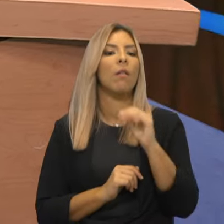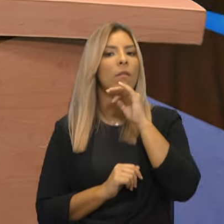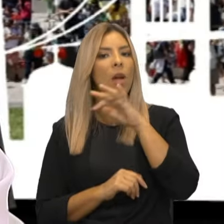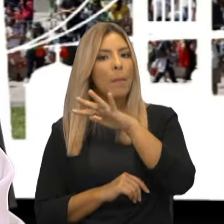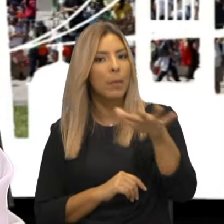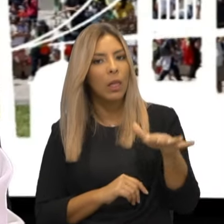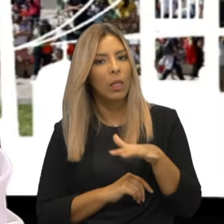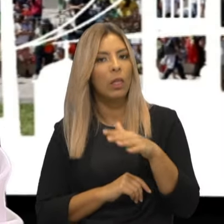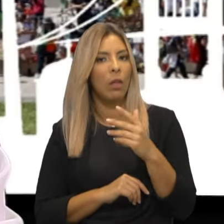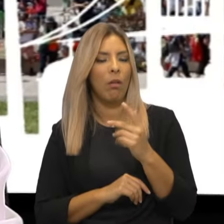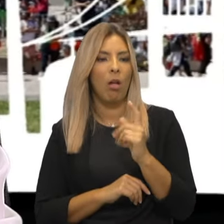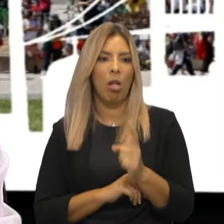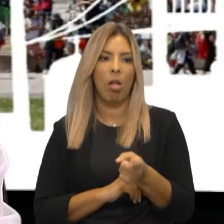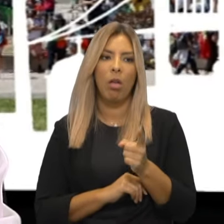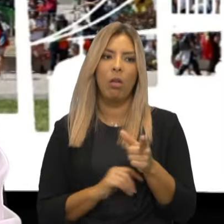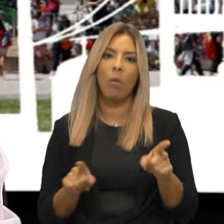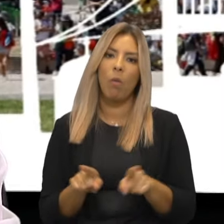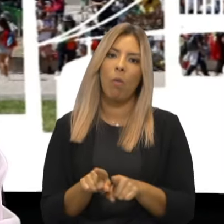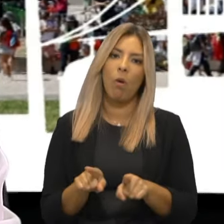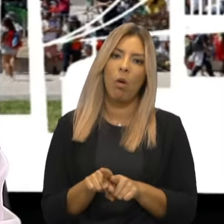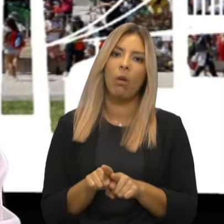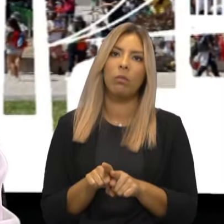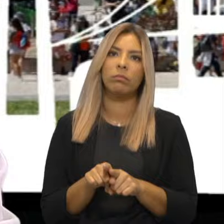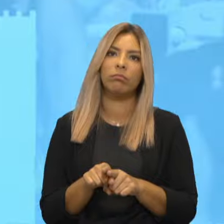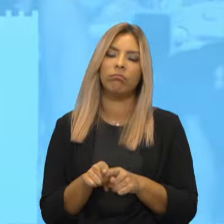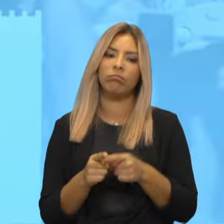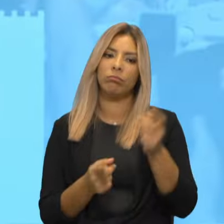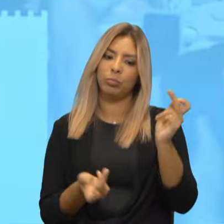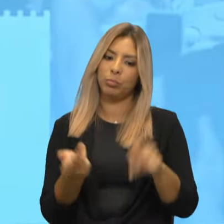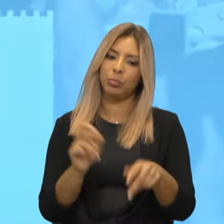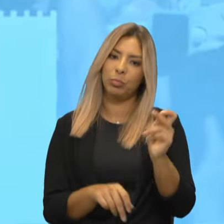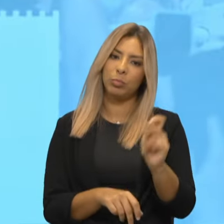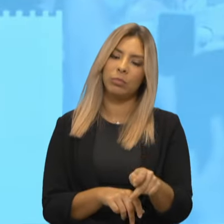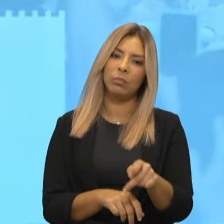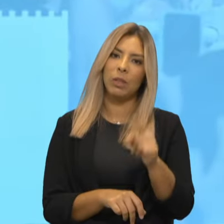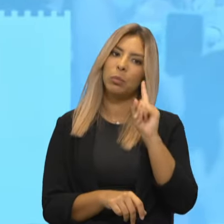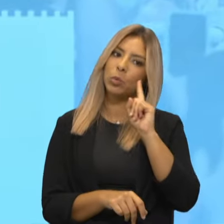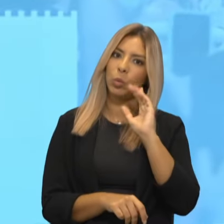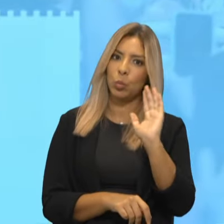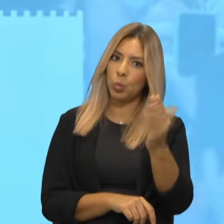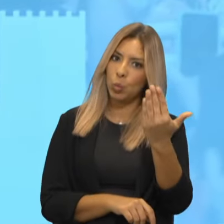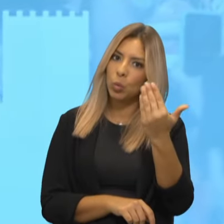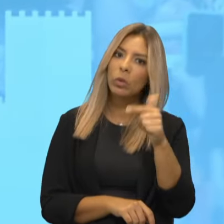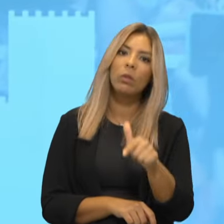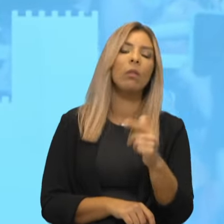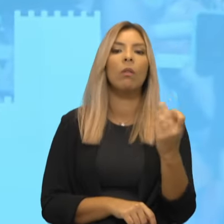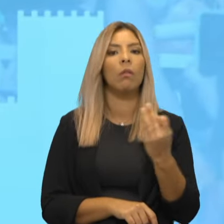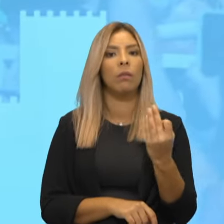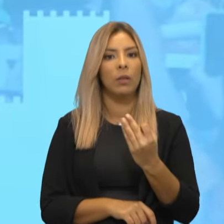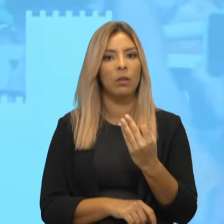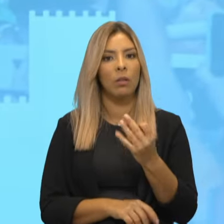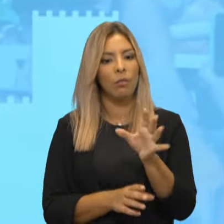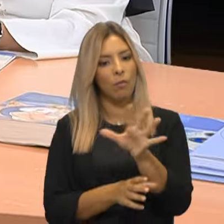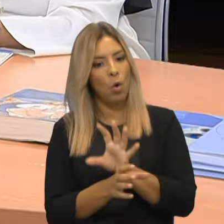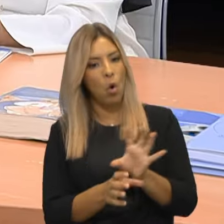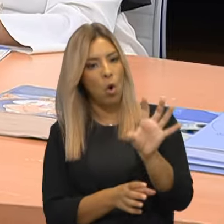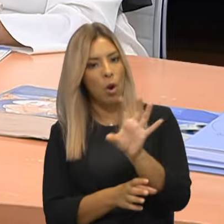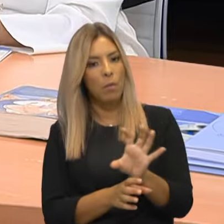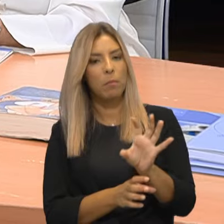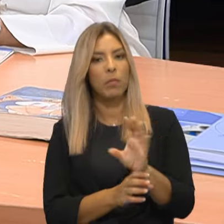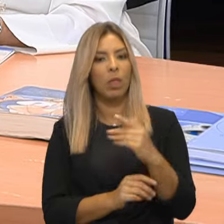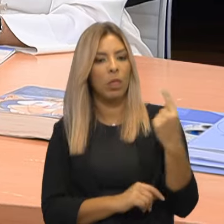lugar primeiro, não é? Onde deve ocorrer. A catequese é essencial, mas também é de alguma forma um acessório do que deveria ser